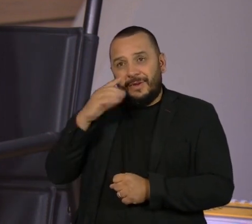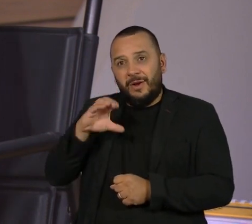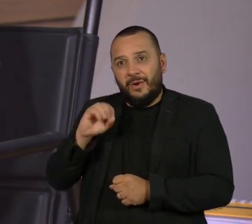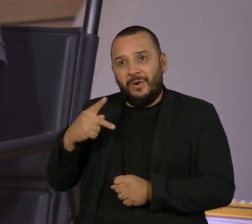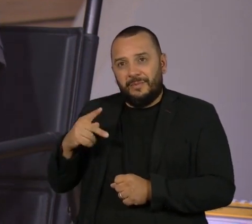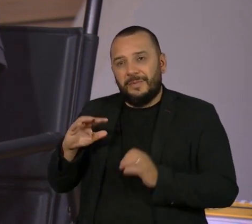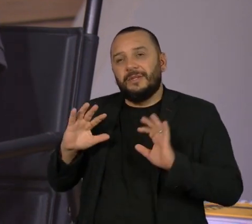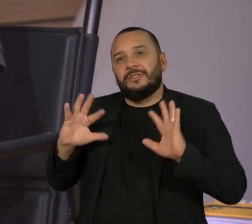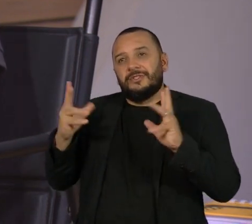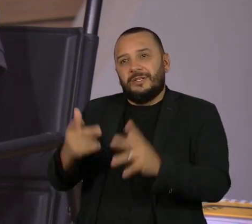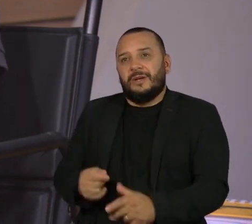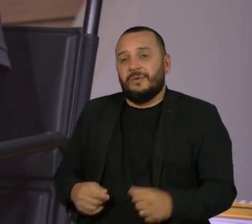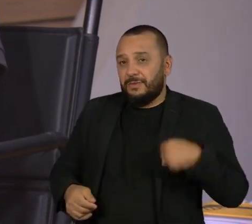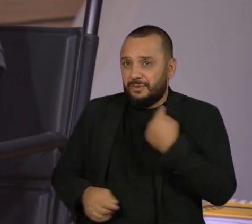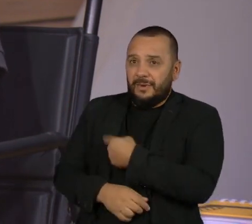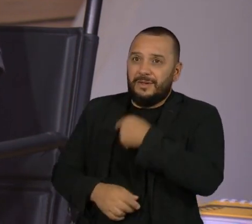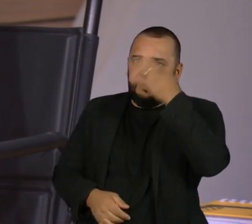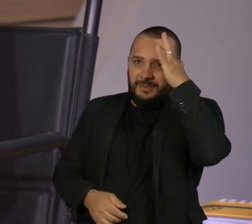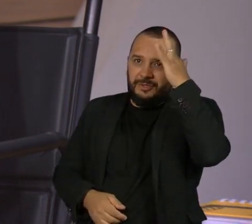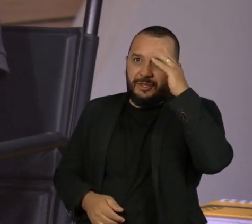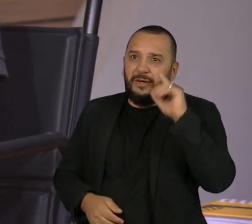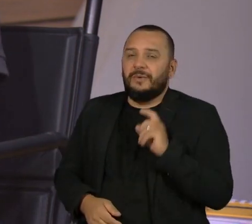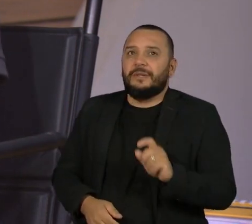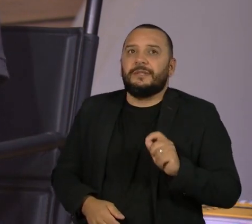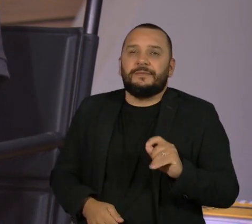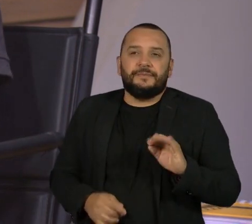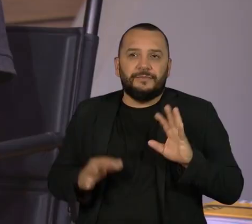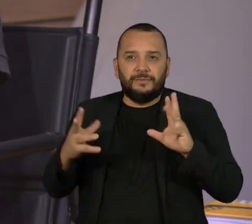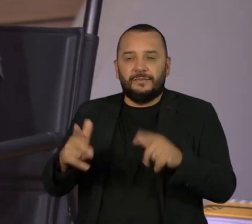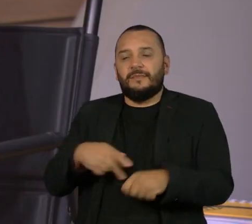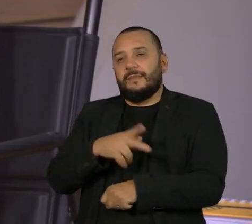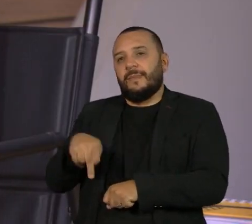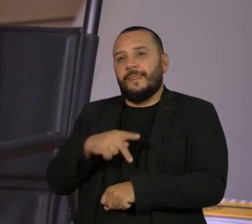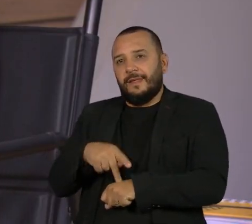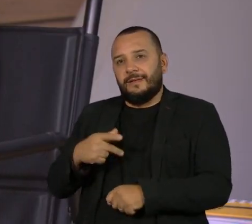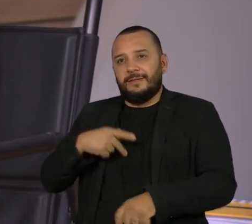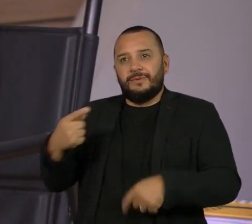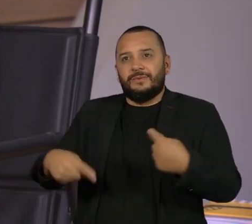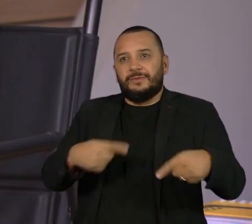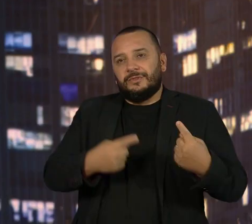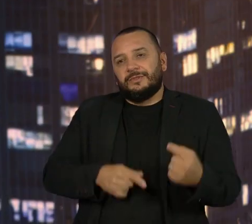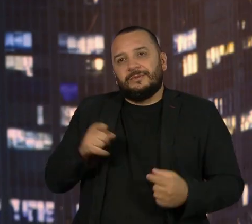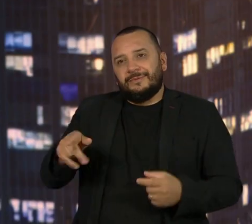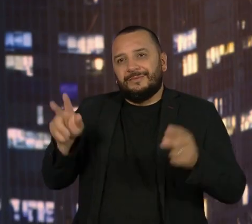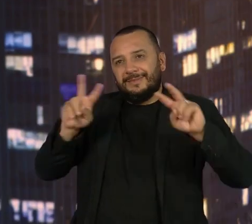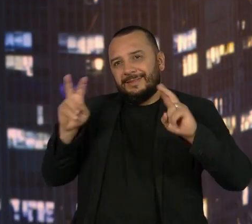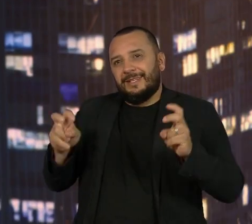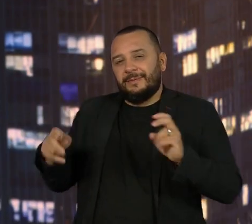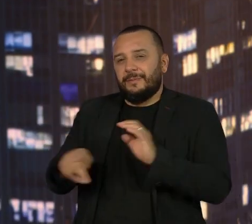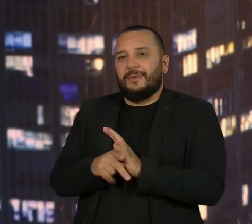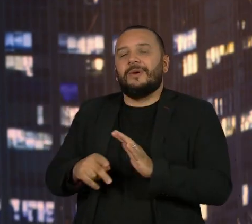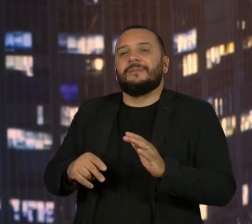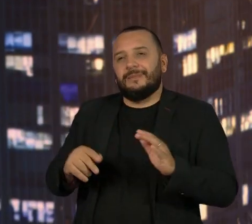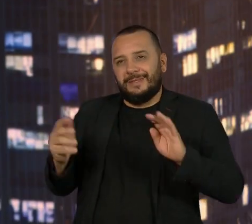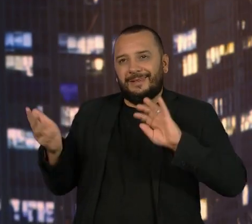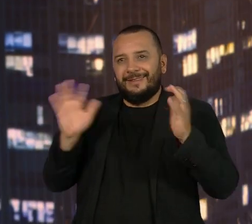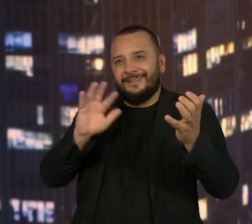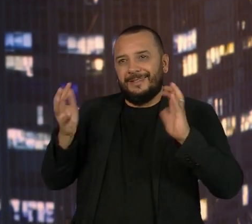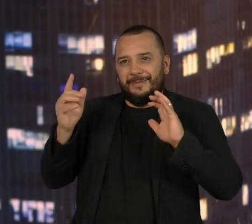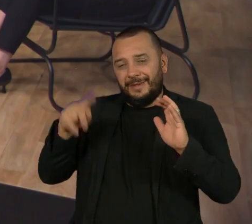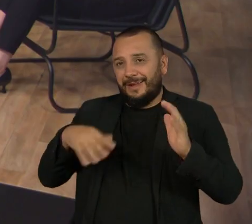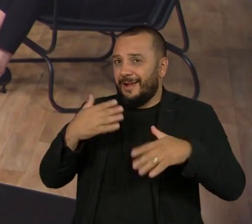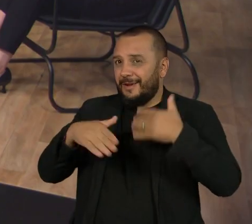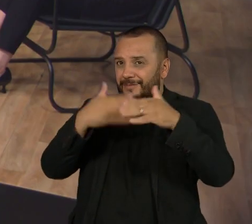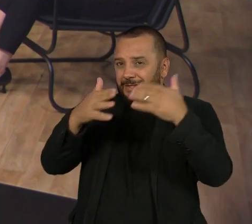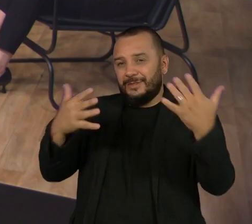todo. Quando a gente ia imaginar ver todos os países discutindo um tema de clima? Isso é um avanço muito grande. Então,